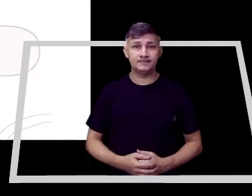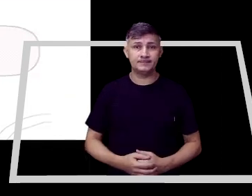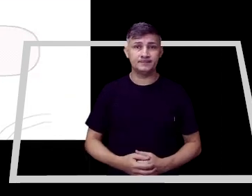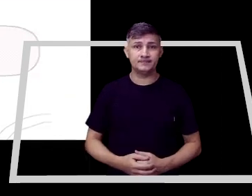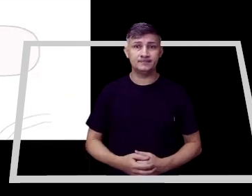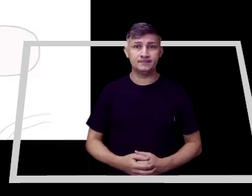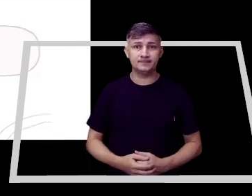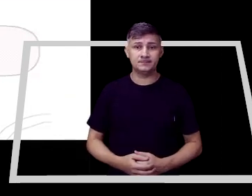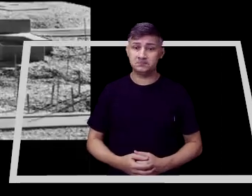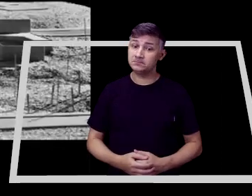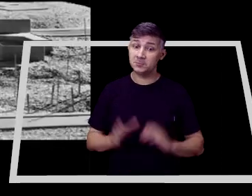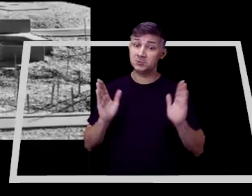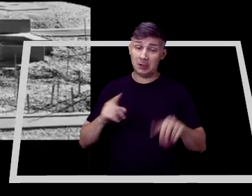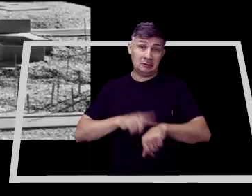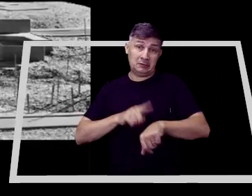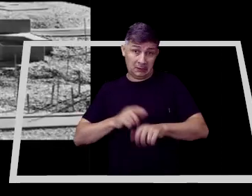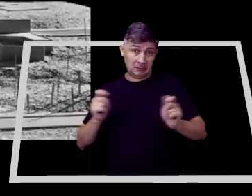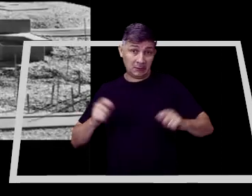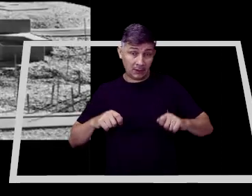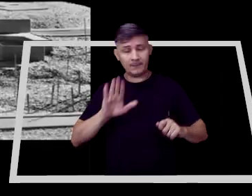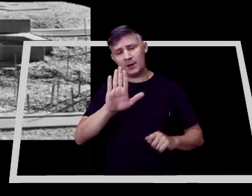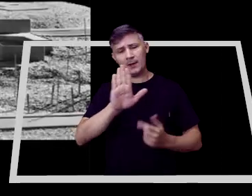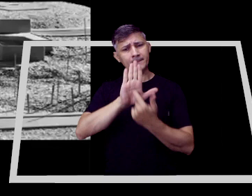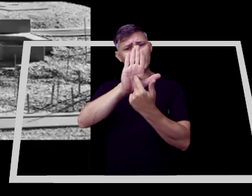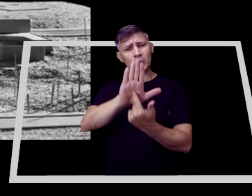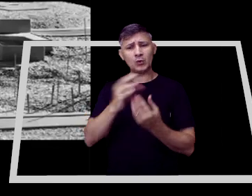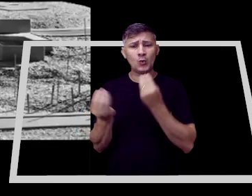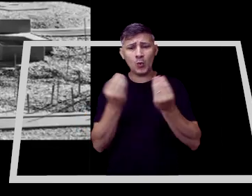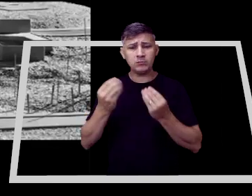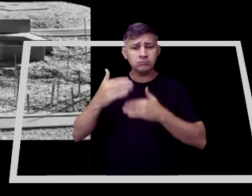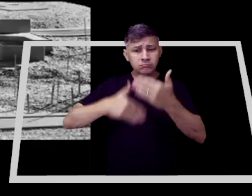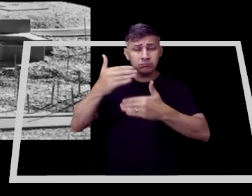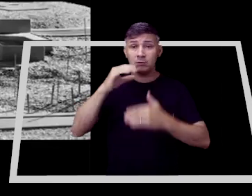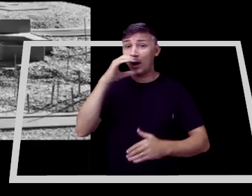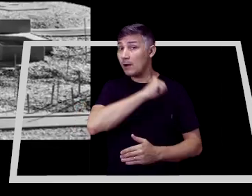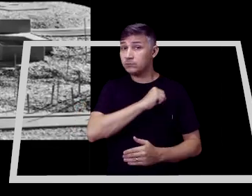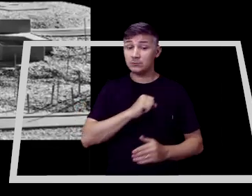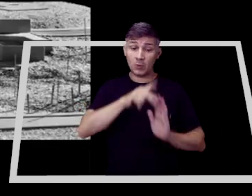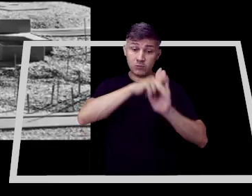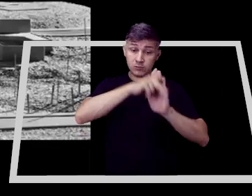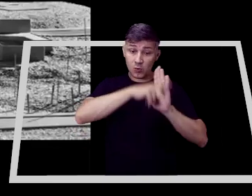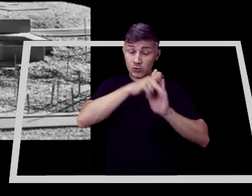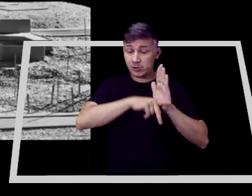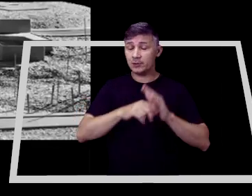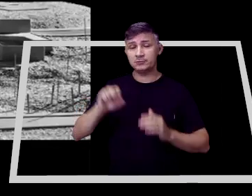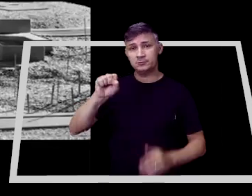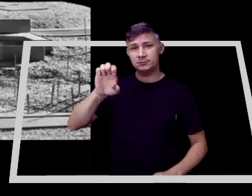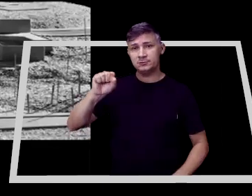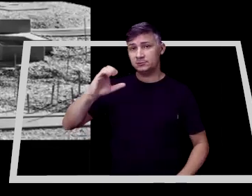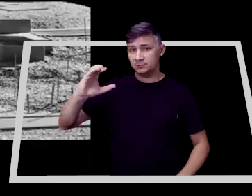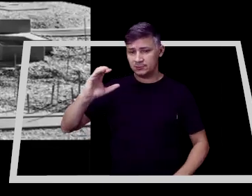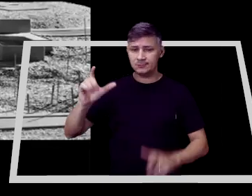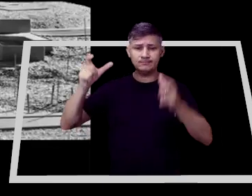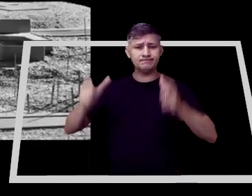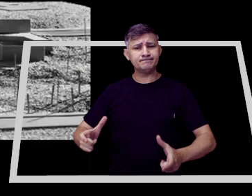eu não sei como a gente está de tempo, mas para, enfim, mostrar um pouco rapidamente, é um prédio que abriga, né, acho